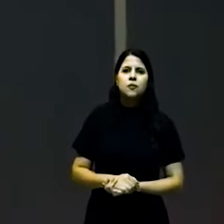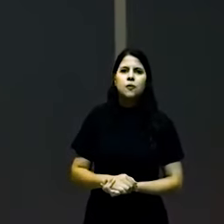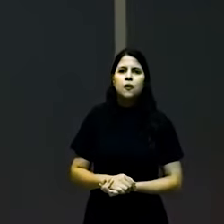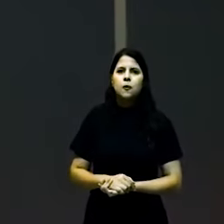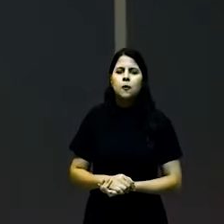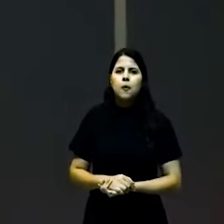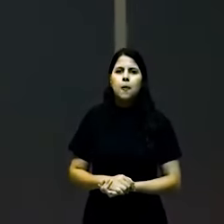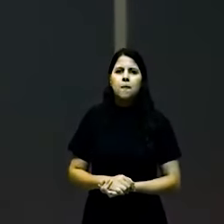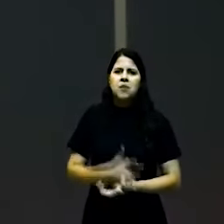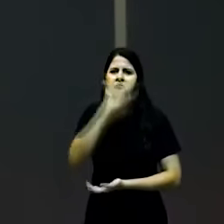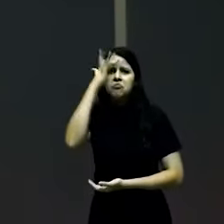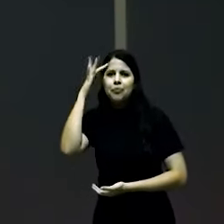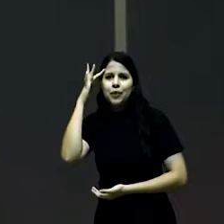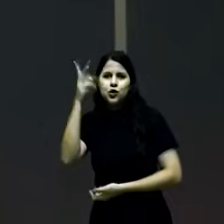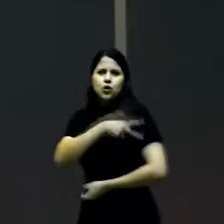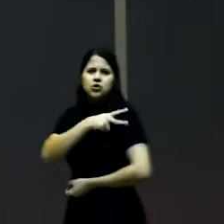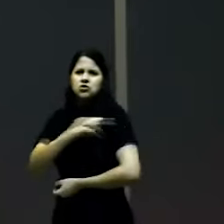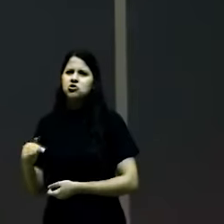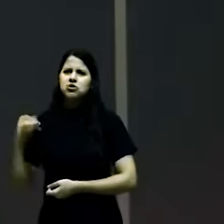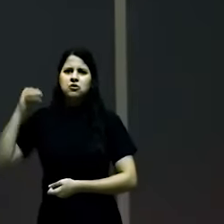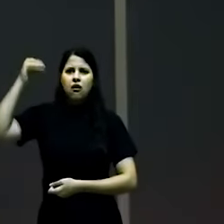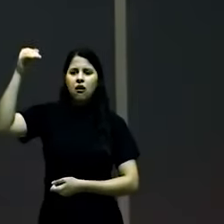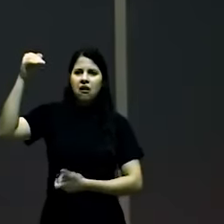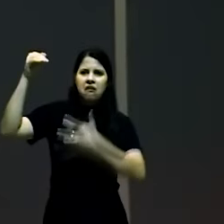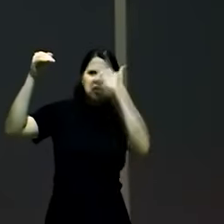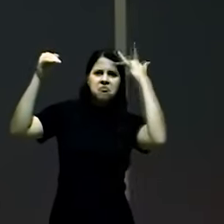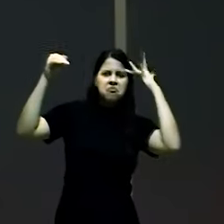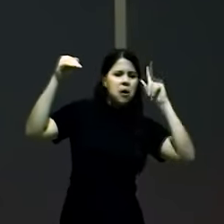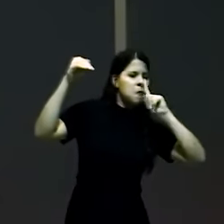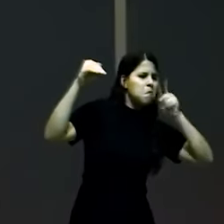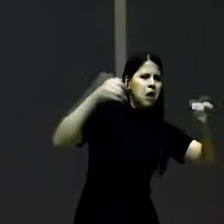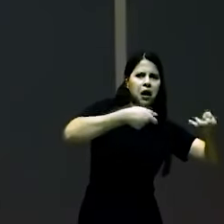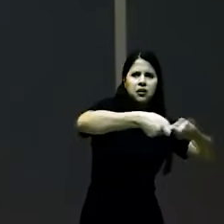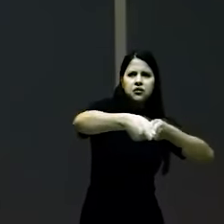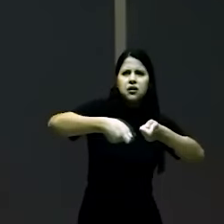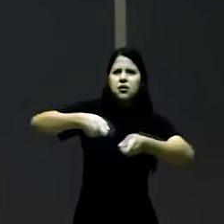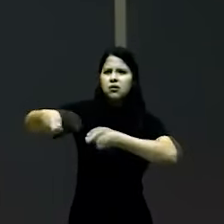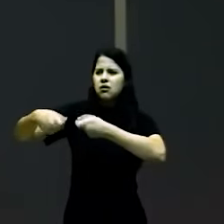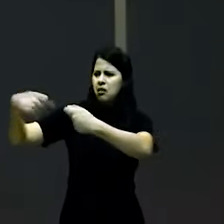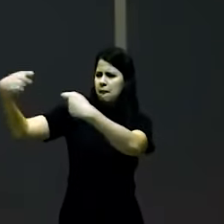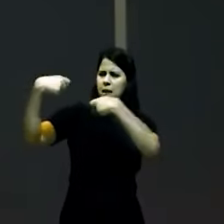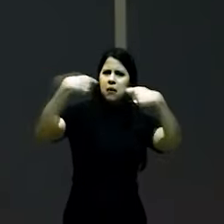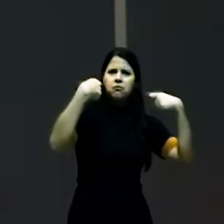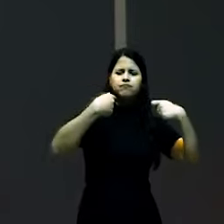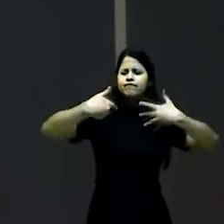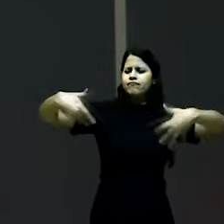está acima de mim. Não importa se Ele é quem manda onde estou. Siga a sua